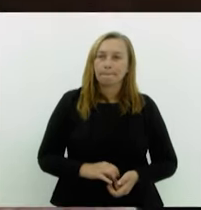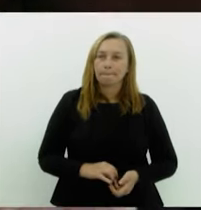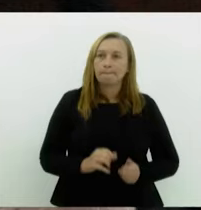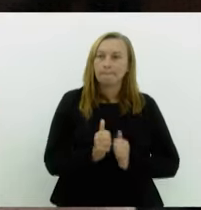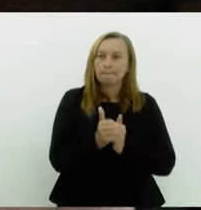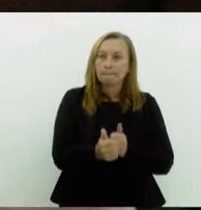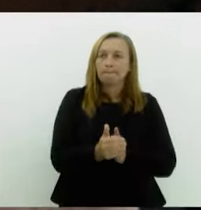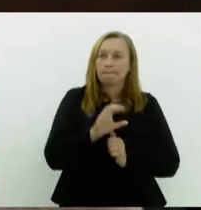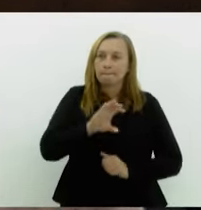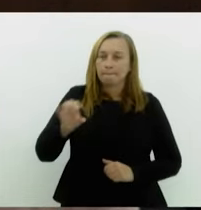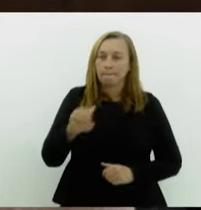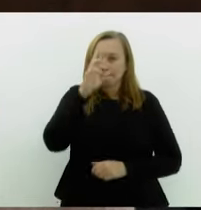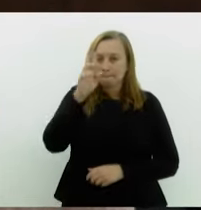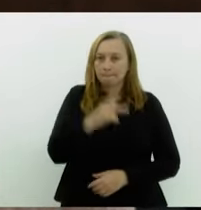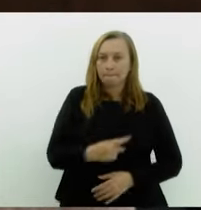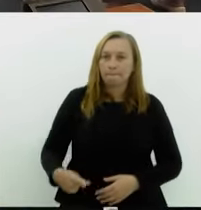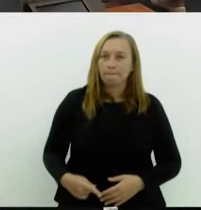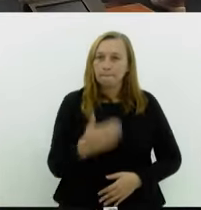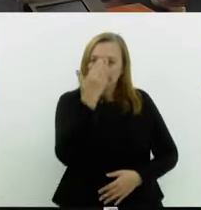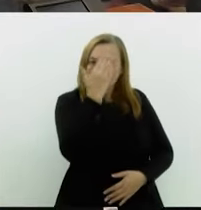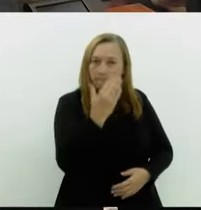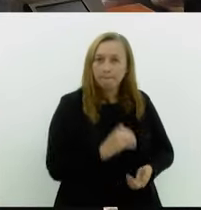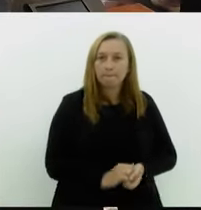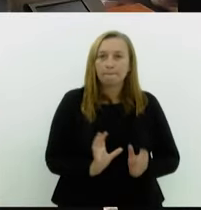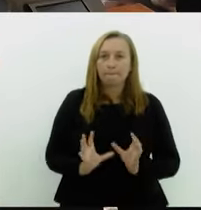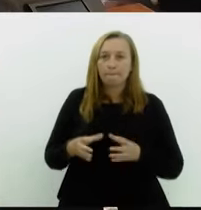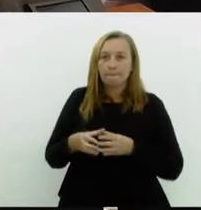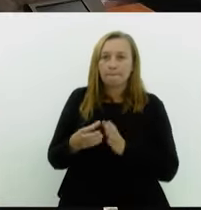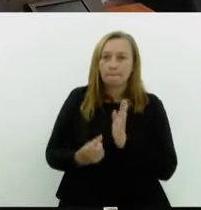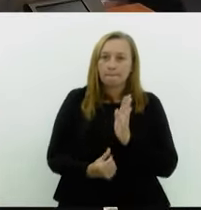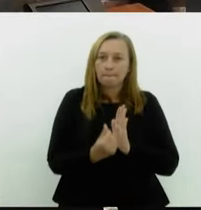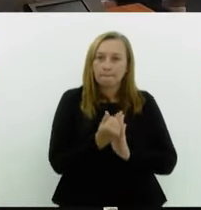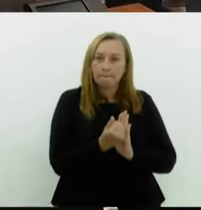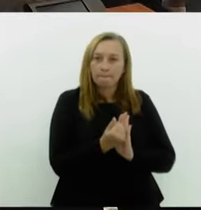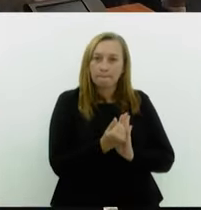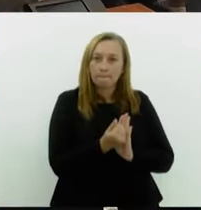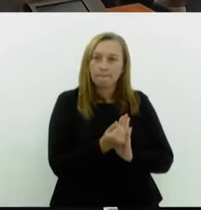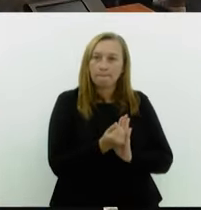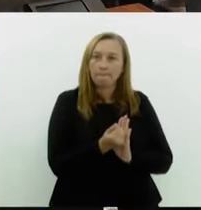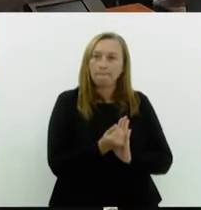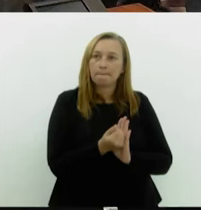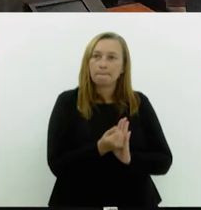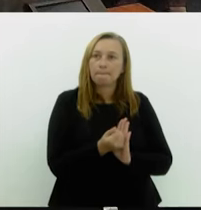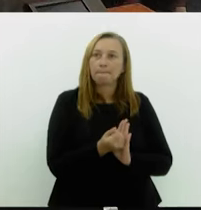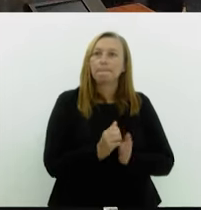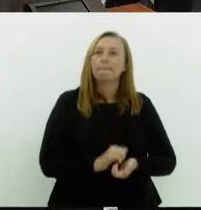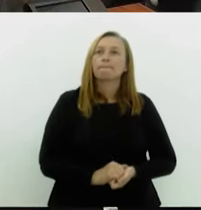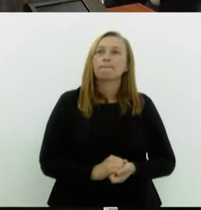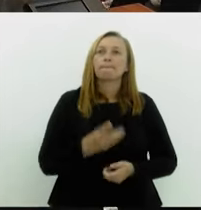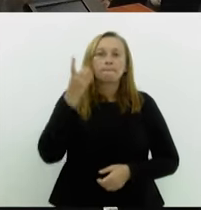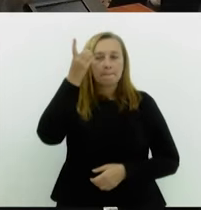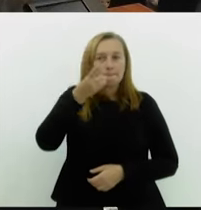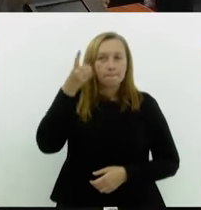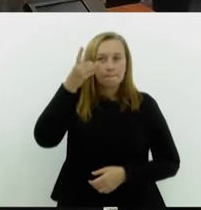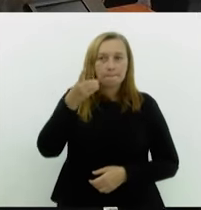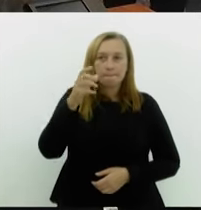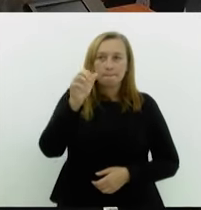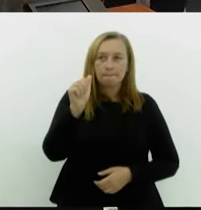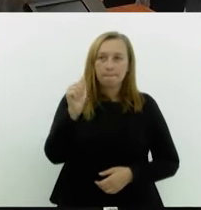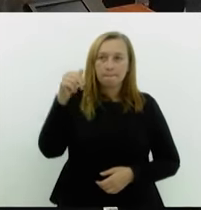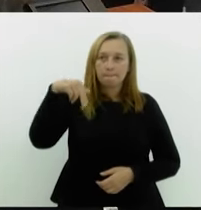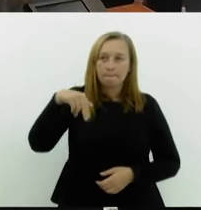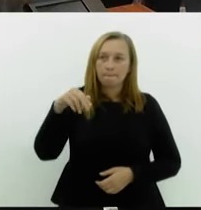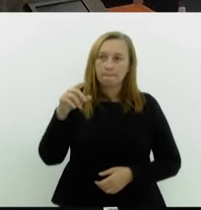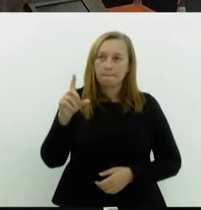Acompanhe o CCJ, senhor presidente. Obrigado. Pela Comissão de Orçamento e Finanças, deputado André Corrêa.